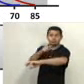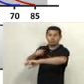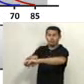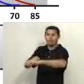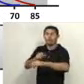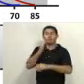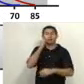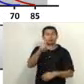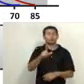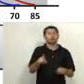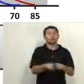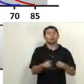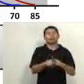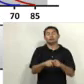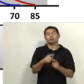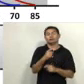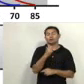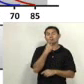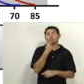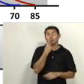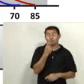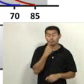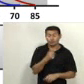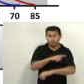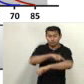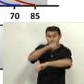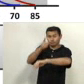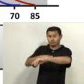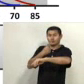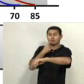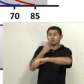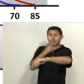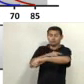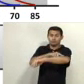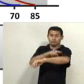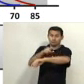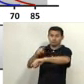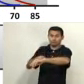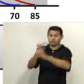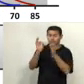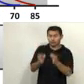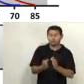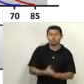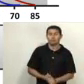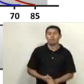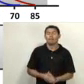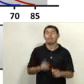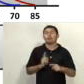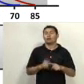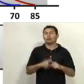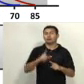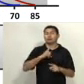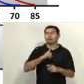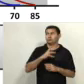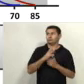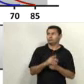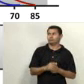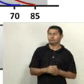para a azul quanto para a vermelha, tá, pessoal? Nesse caso, por que eu tenho a